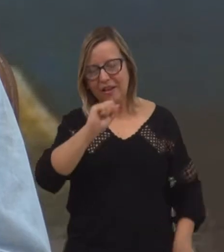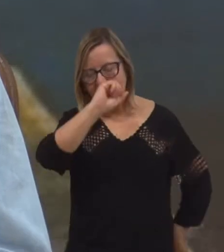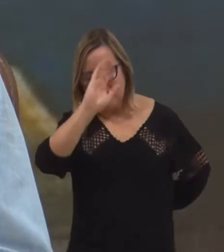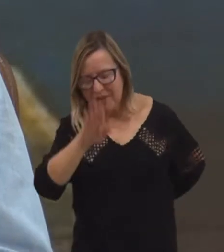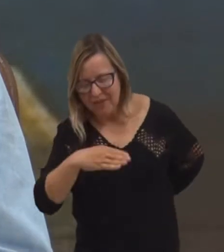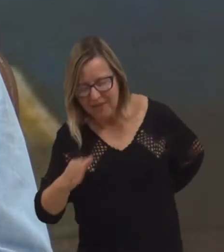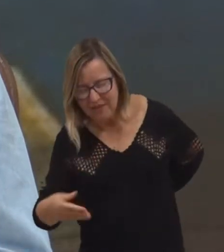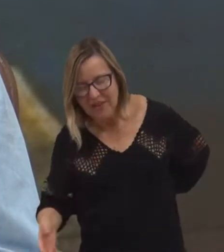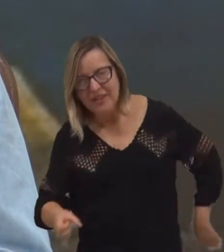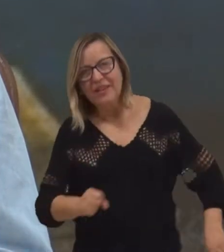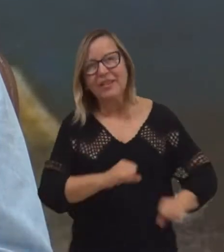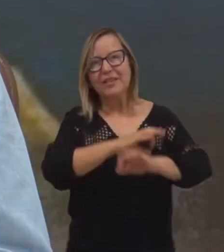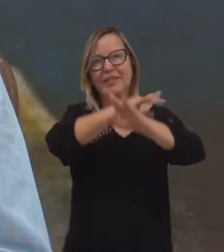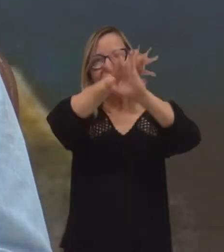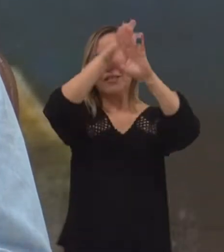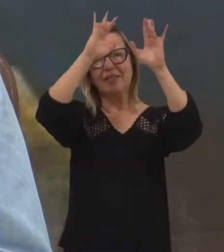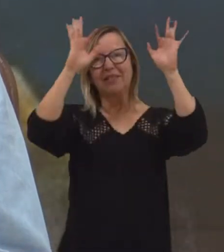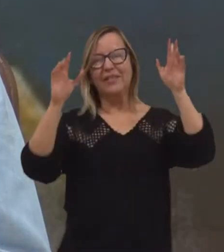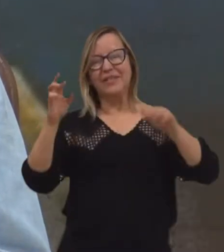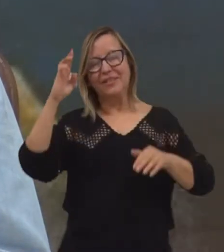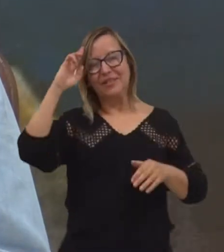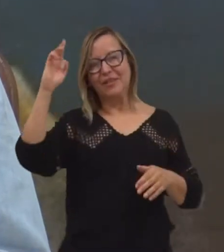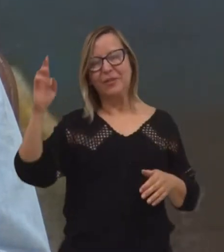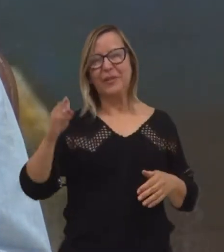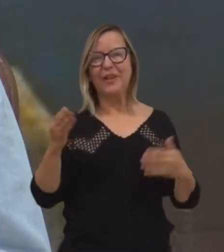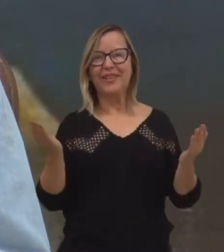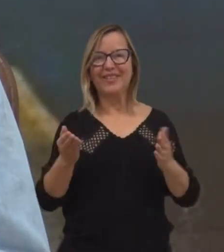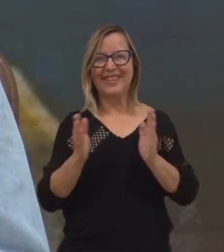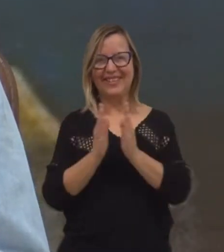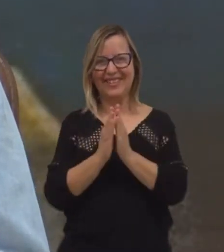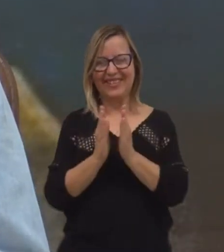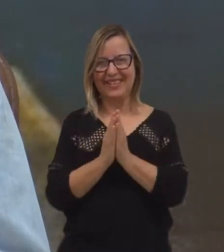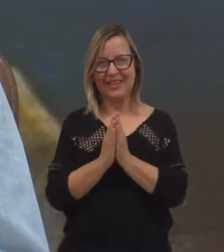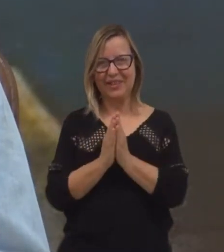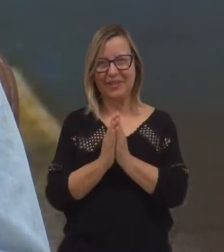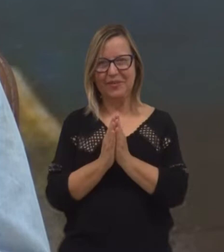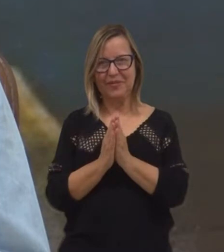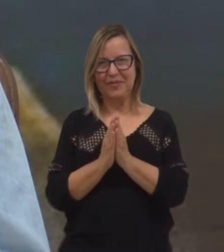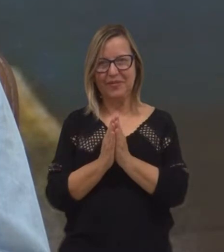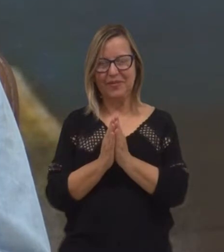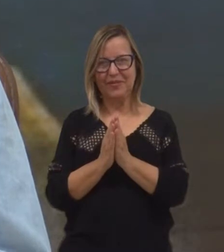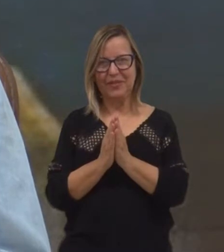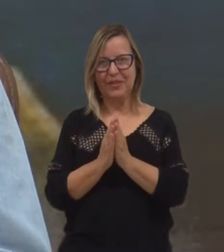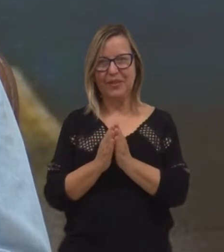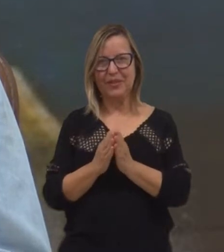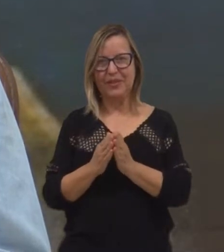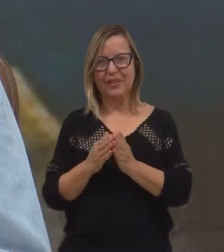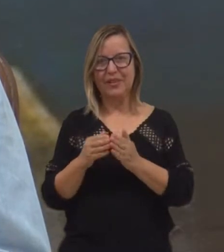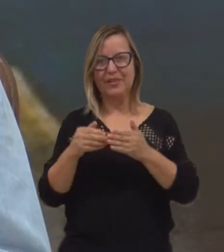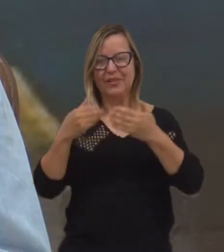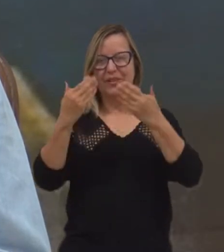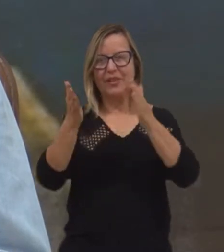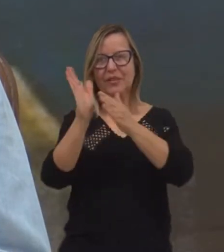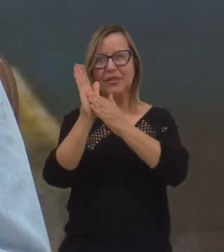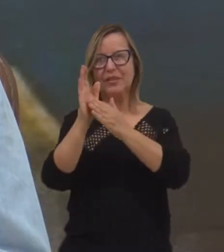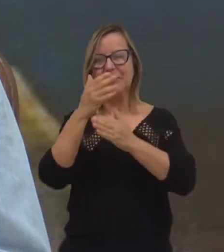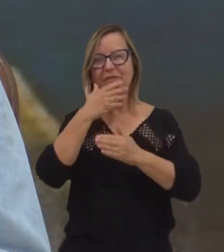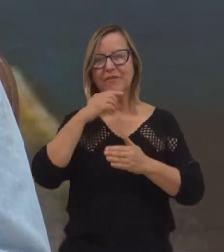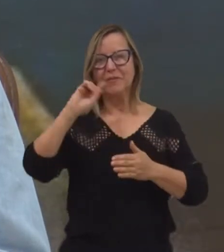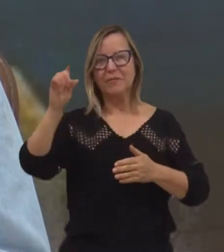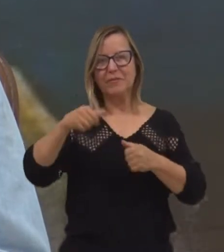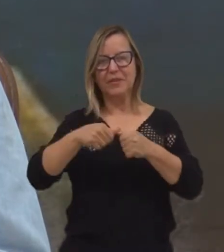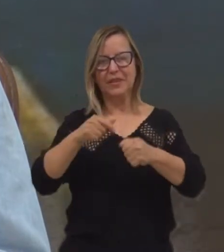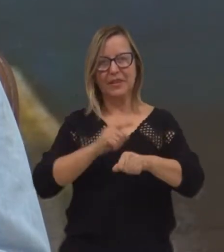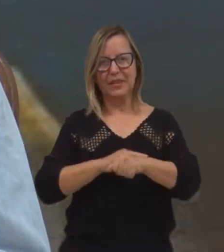mesmo. Nós vamos orar, colocando esse tempo diante do Pai, para que